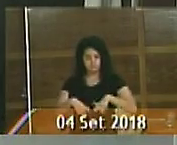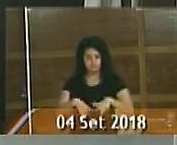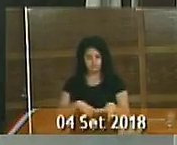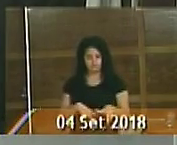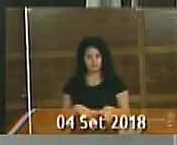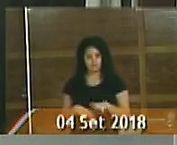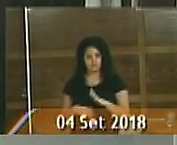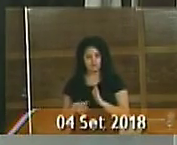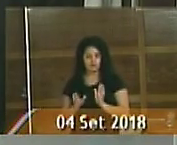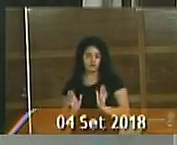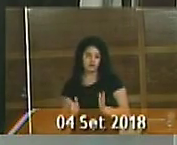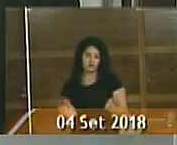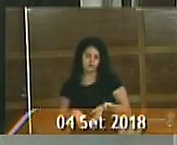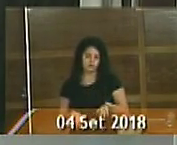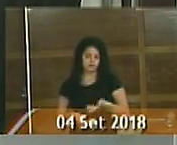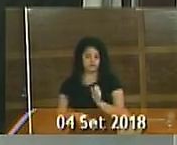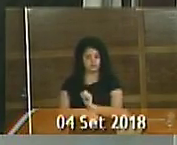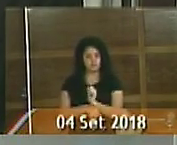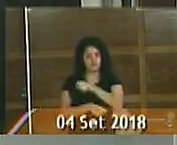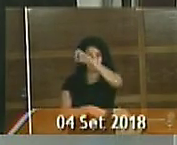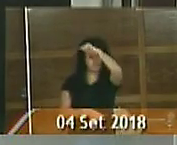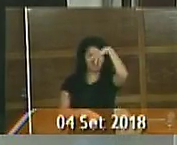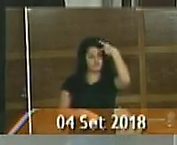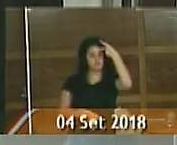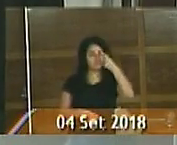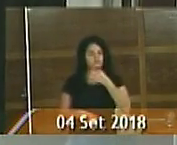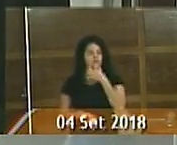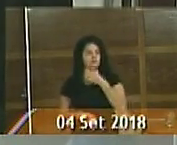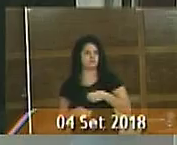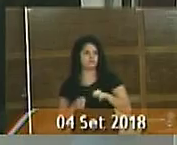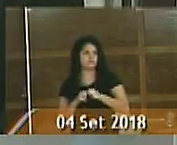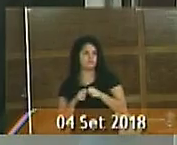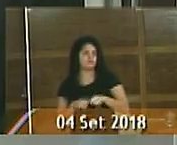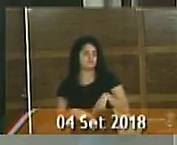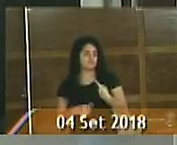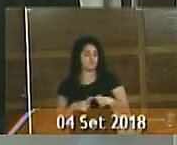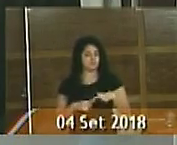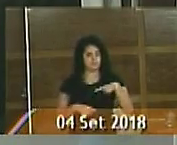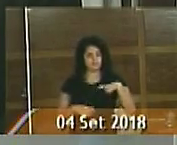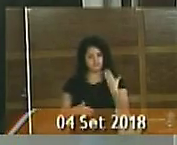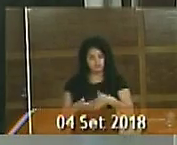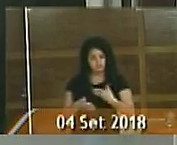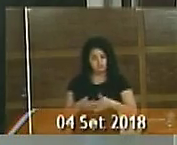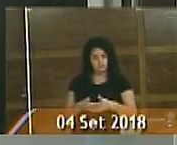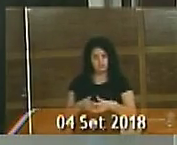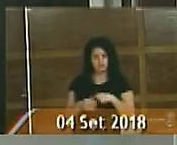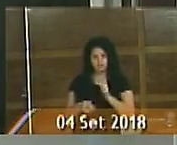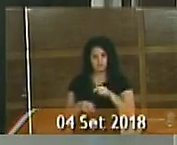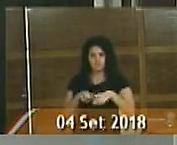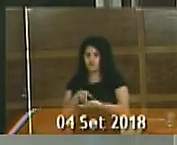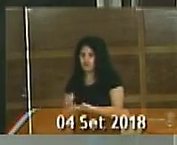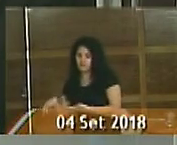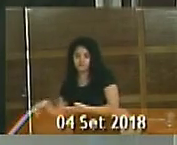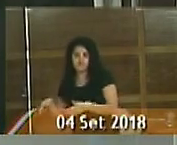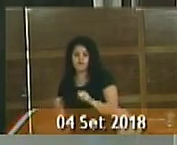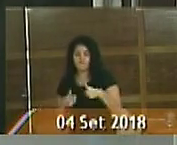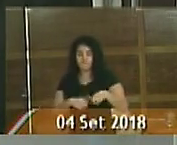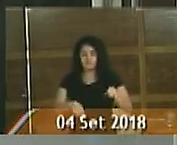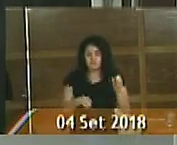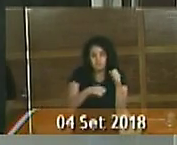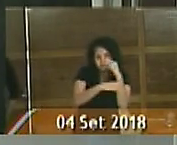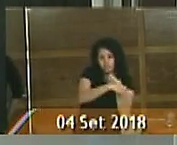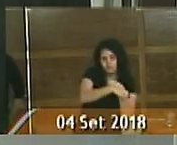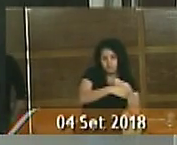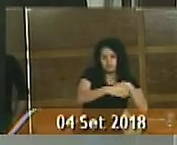cabe o prefeito executar, com seus secretários executar. Que tem secretário que não sai da secretaria, não sai de trás